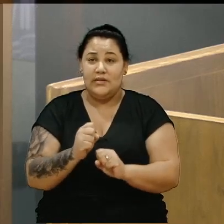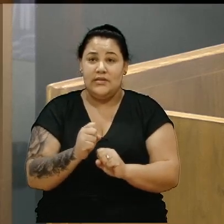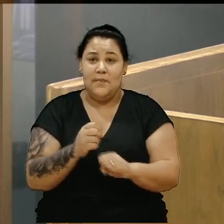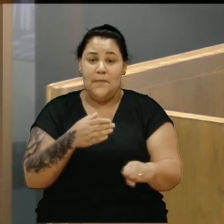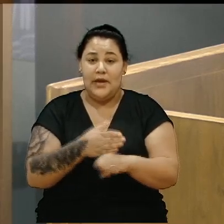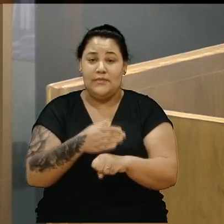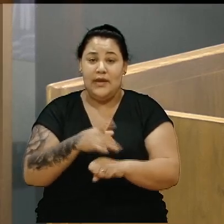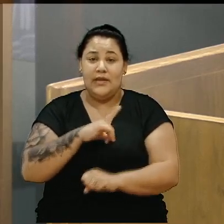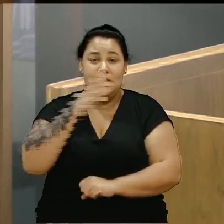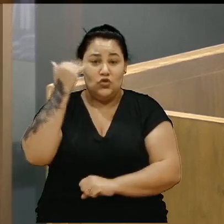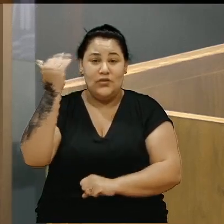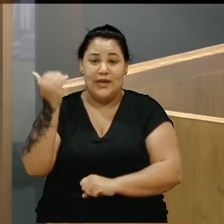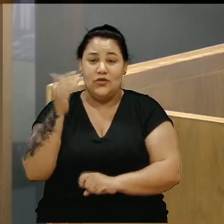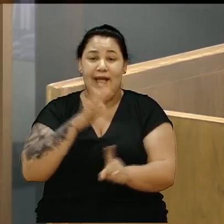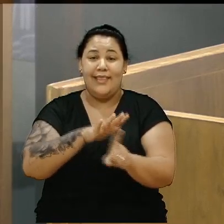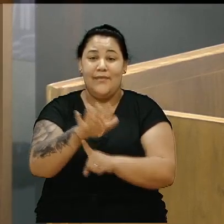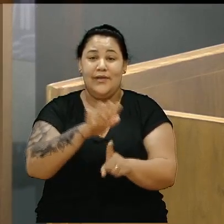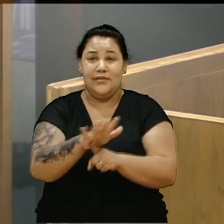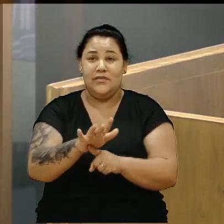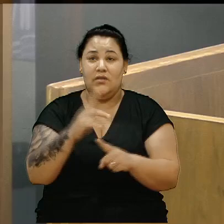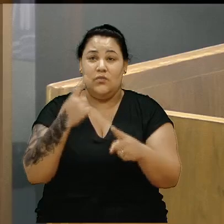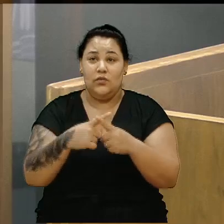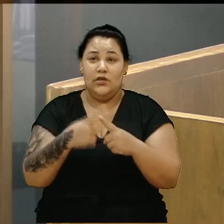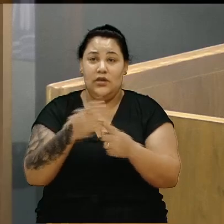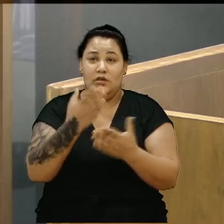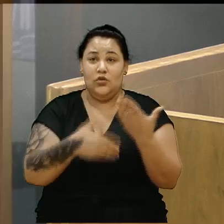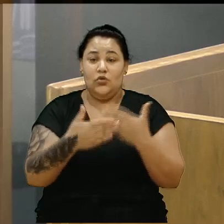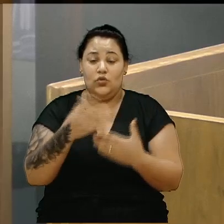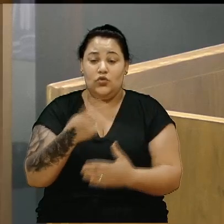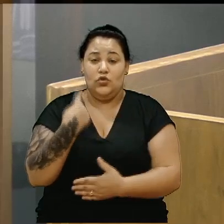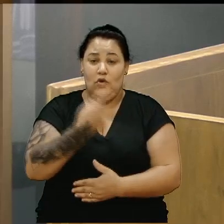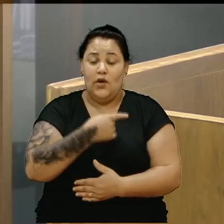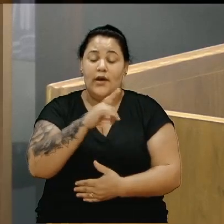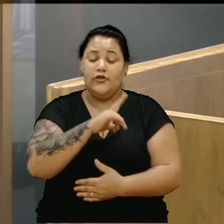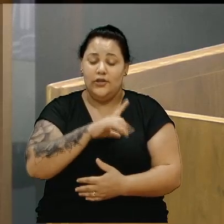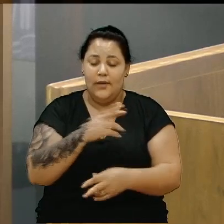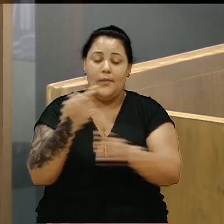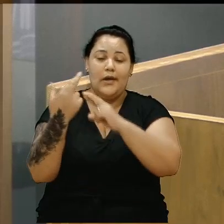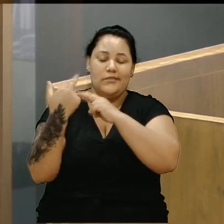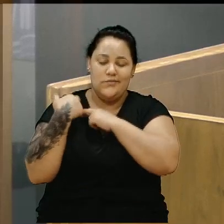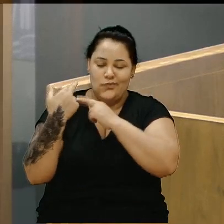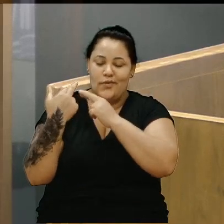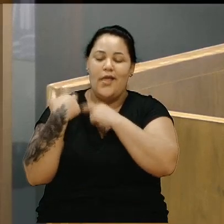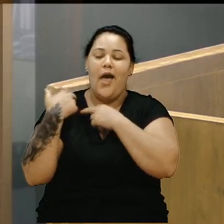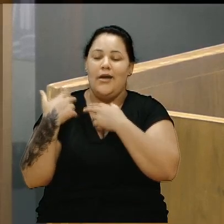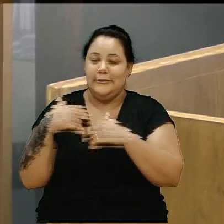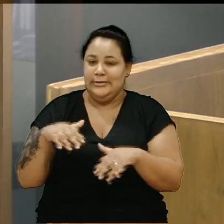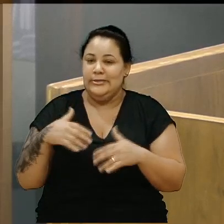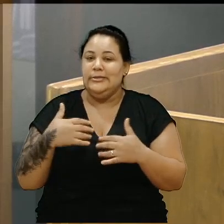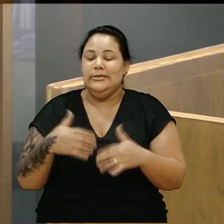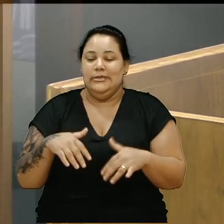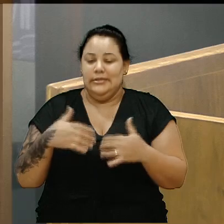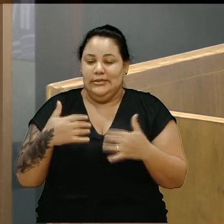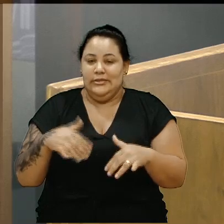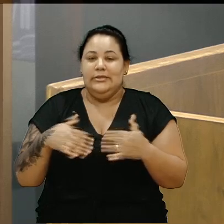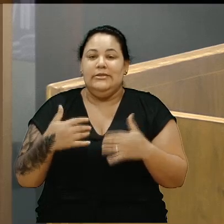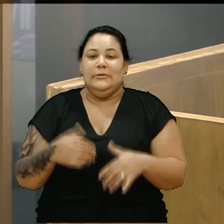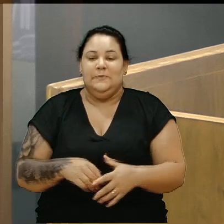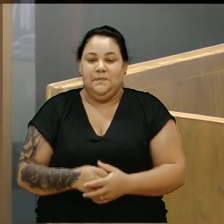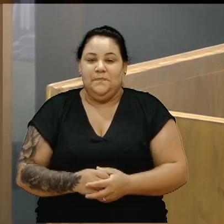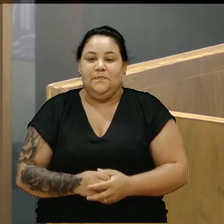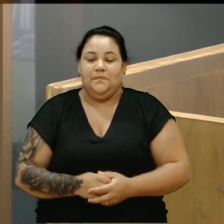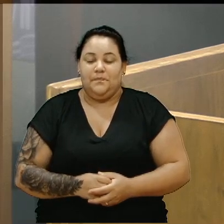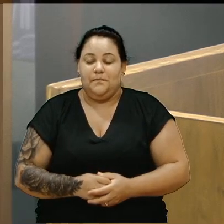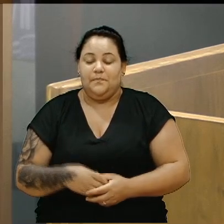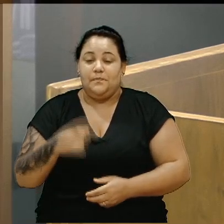demandas. Por que êxito? Porque eu digo que todos nós que estamos aqui, nós temos uma responsabilidade muito grande.